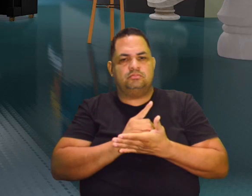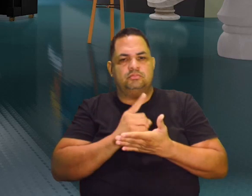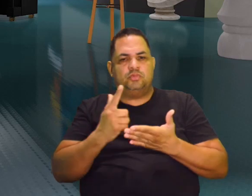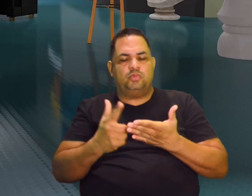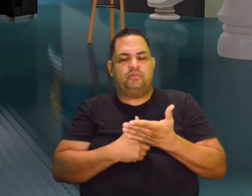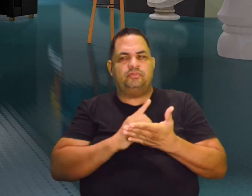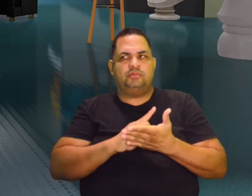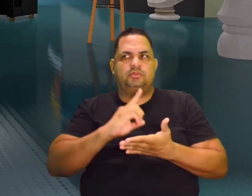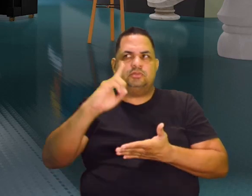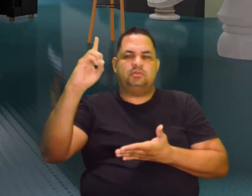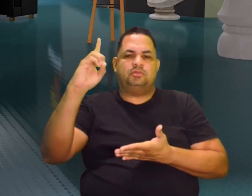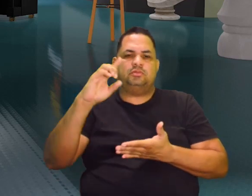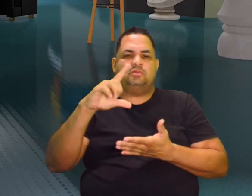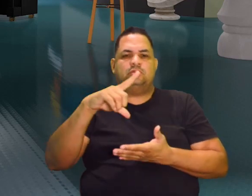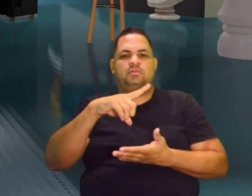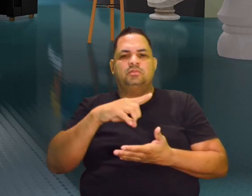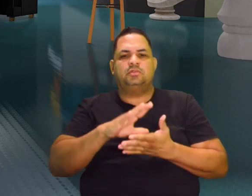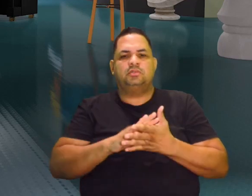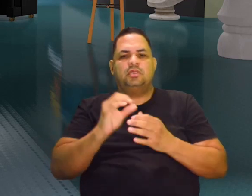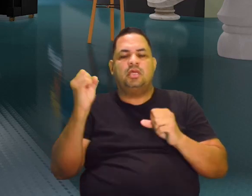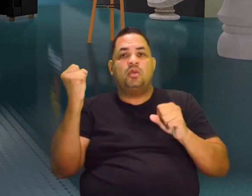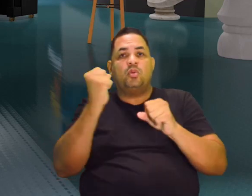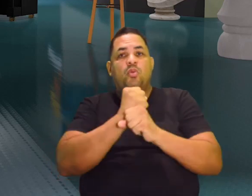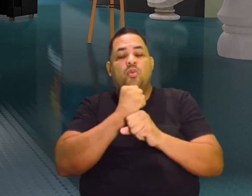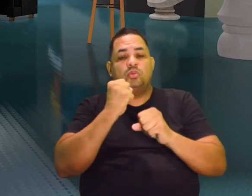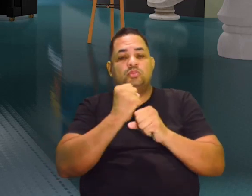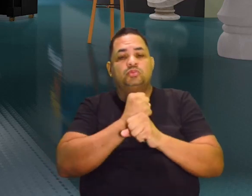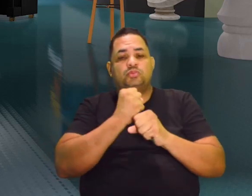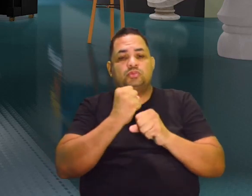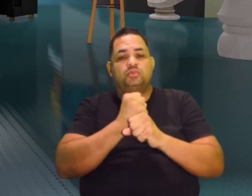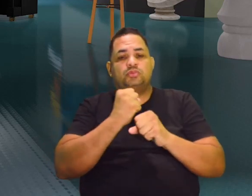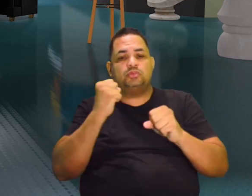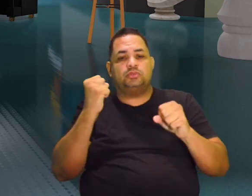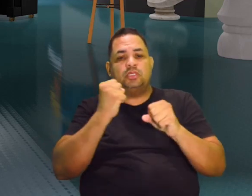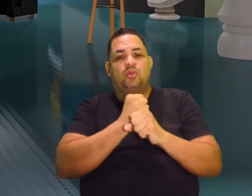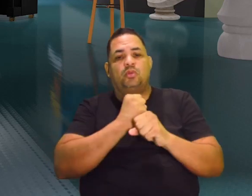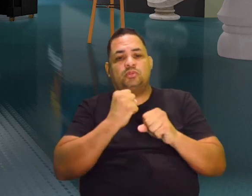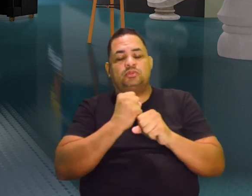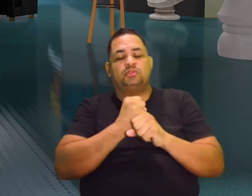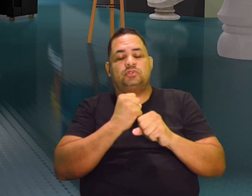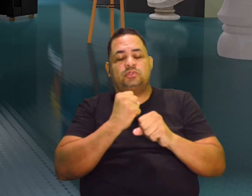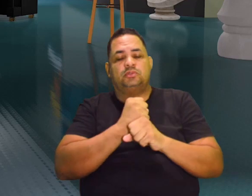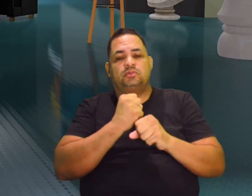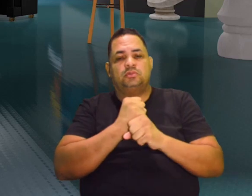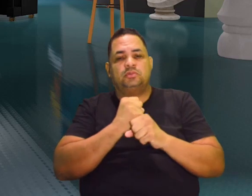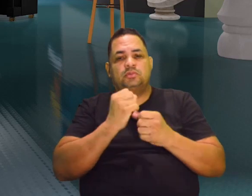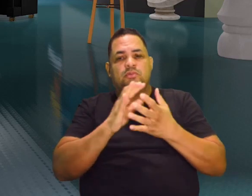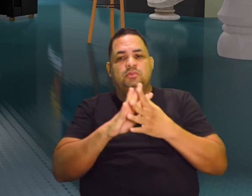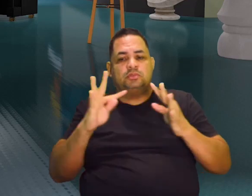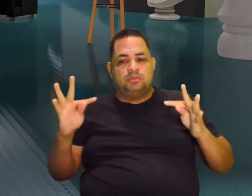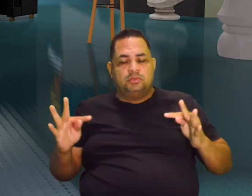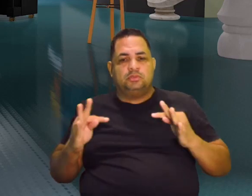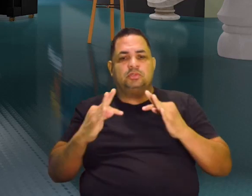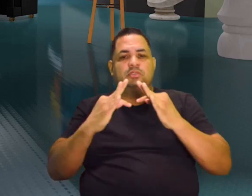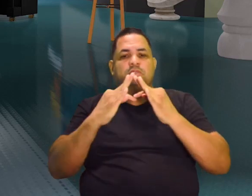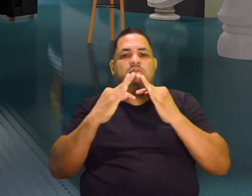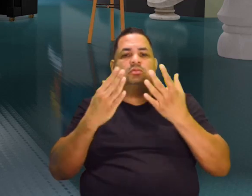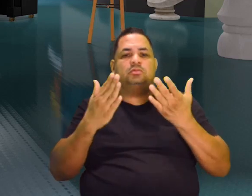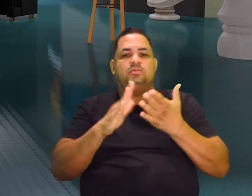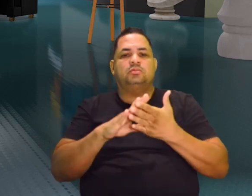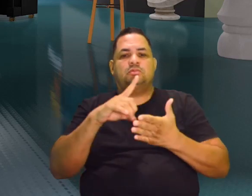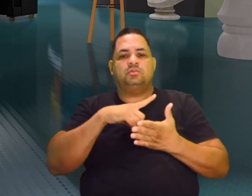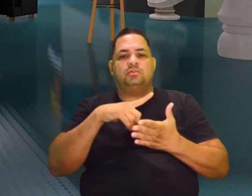construção de templos, porque a arte era dedicada à adoração aos deuses, né, no período